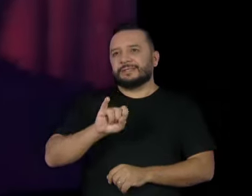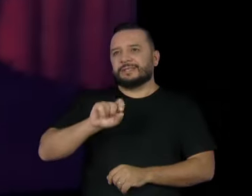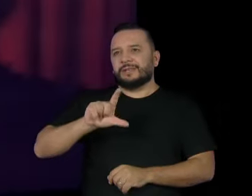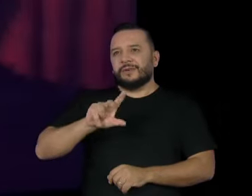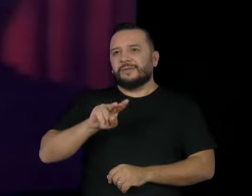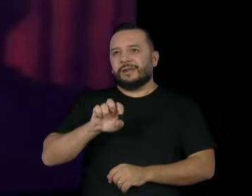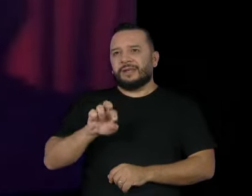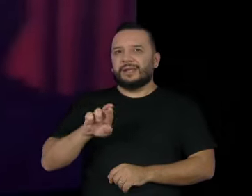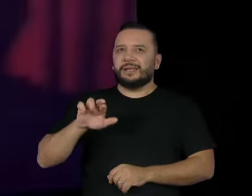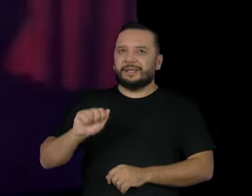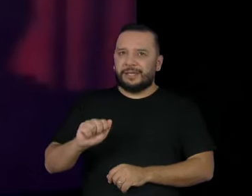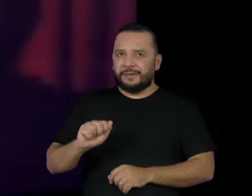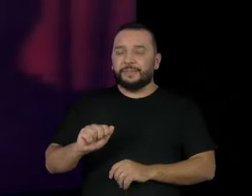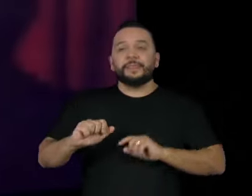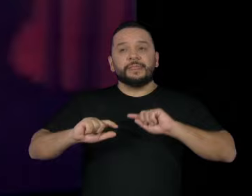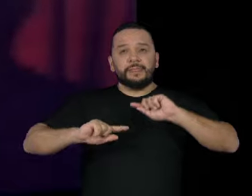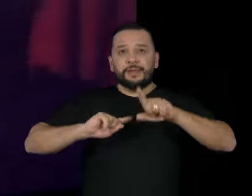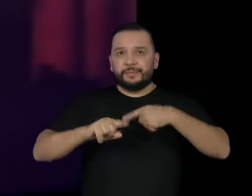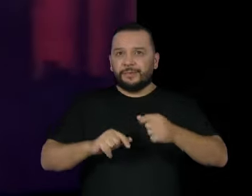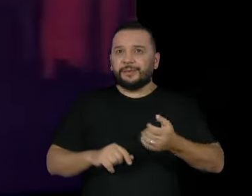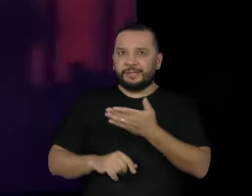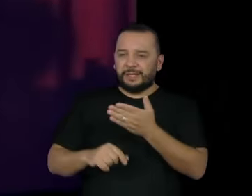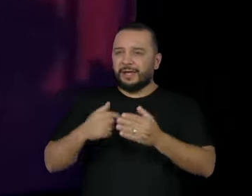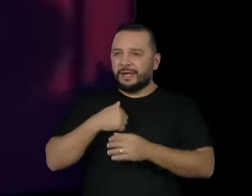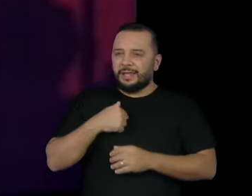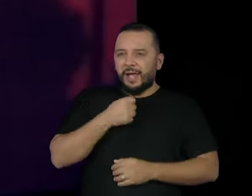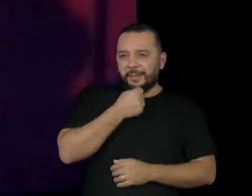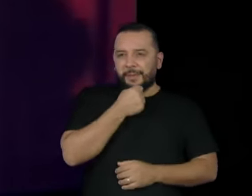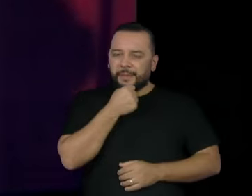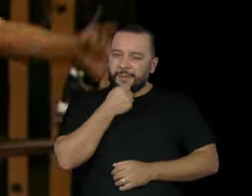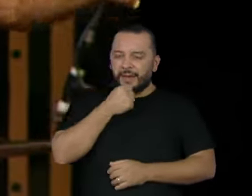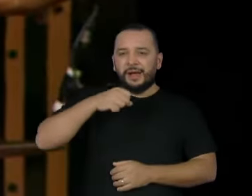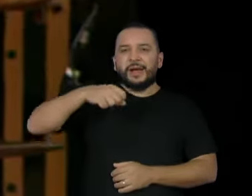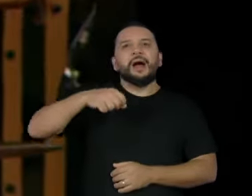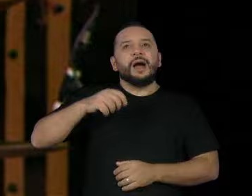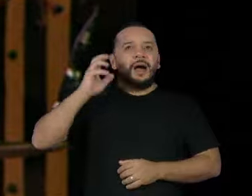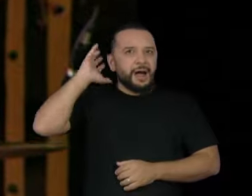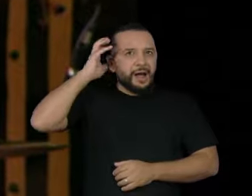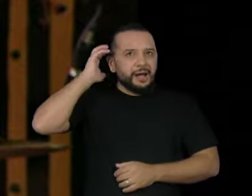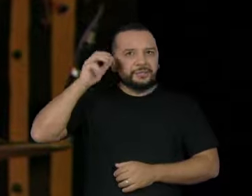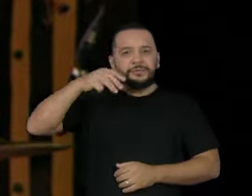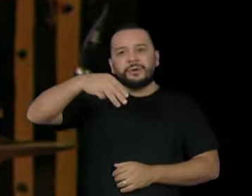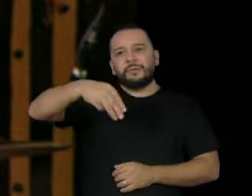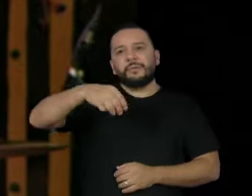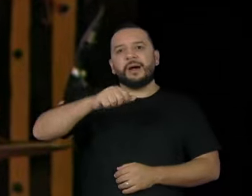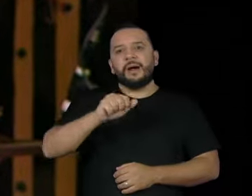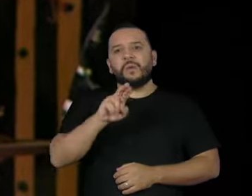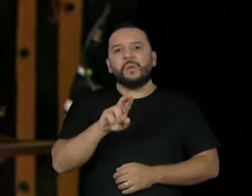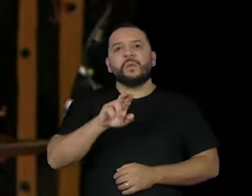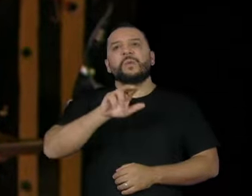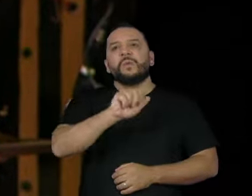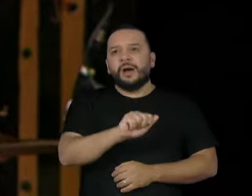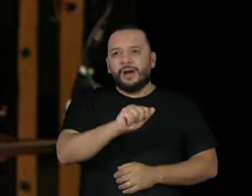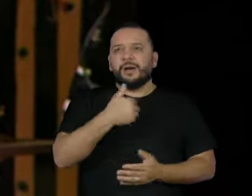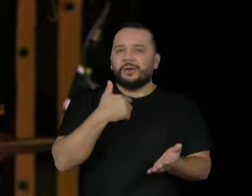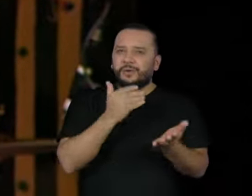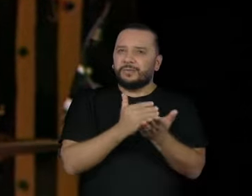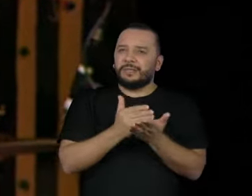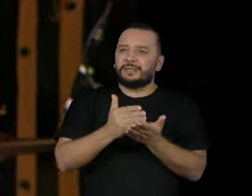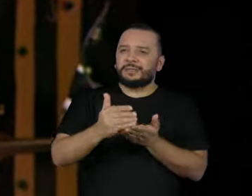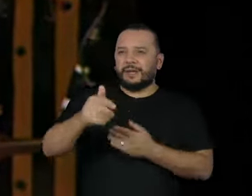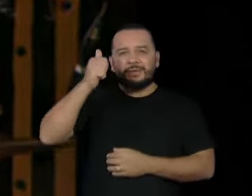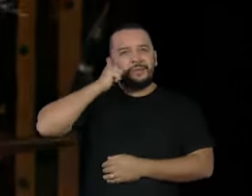Quem poderia imaginar que ali, no auditório da Rádio Mauá, do Rio de Janeiro, começava a carreira vitoriosa de uma